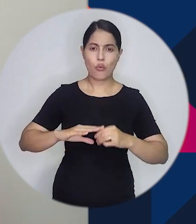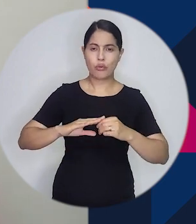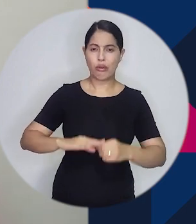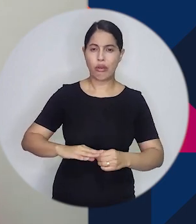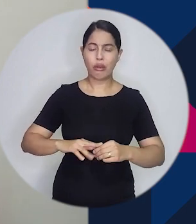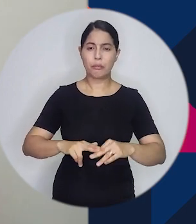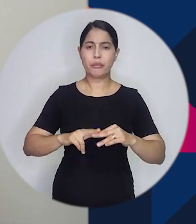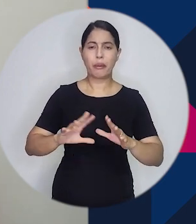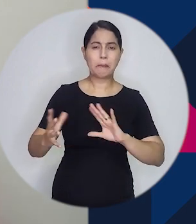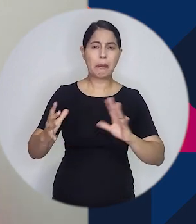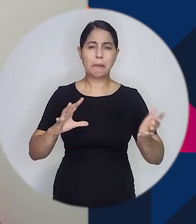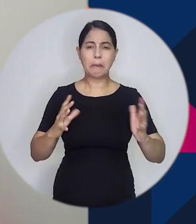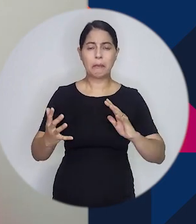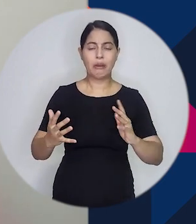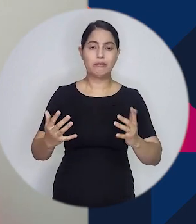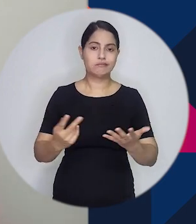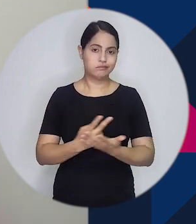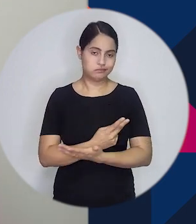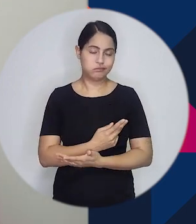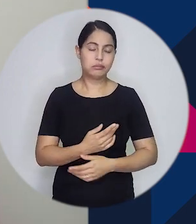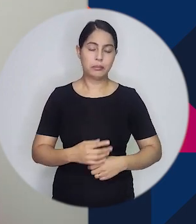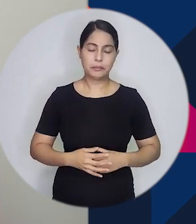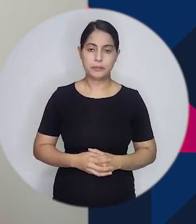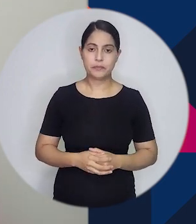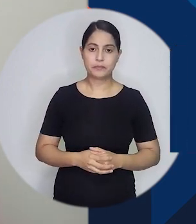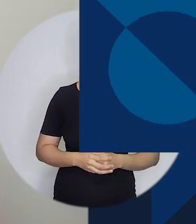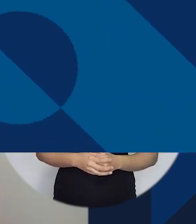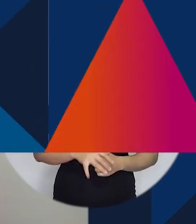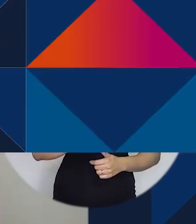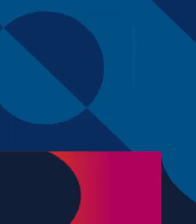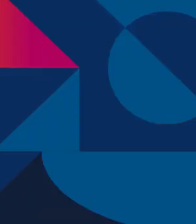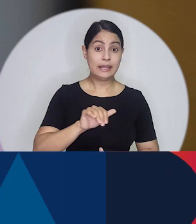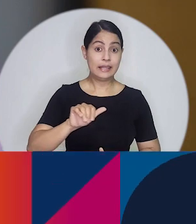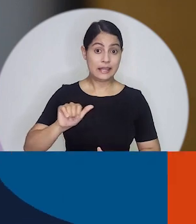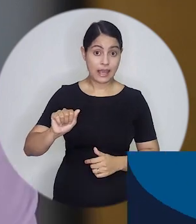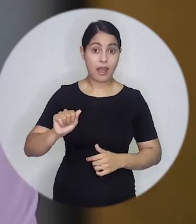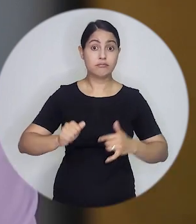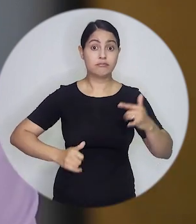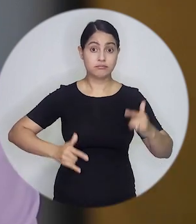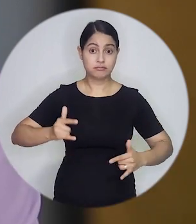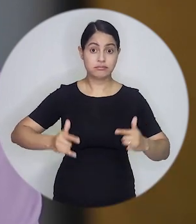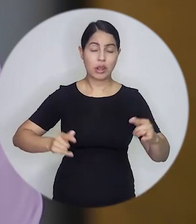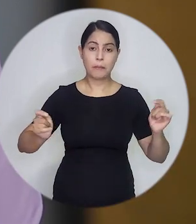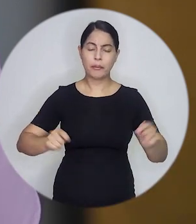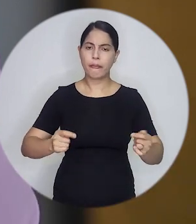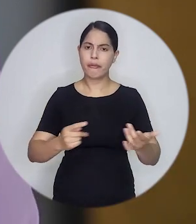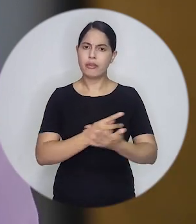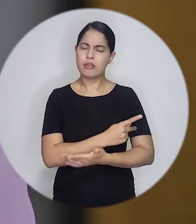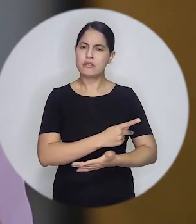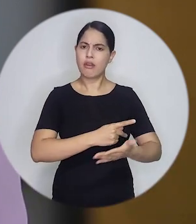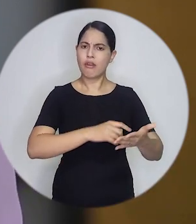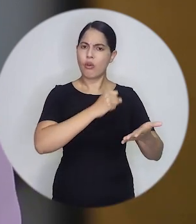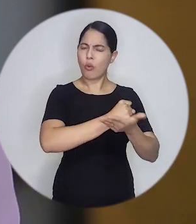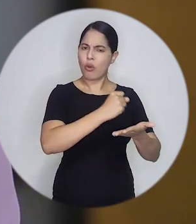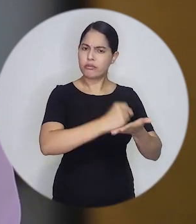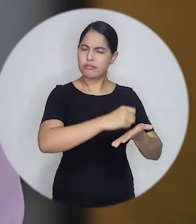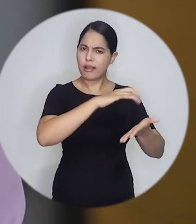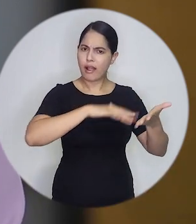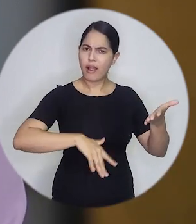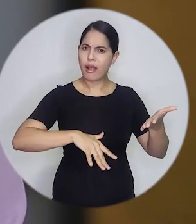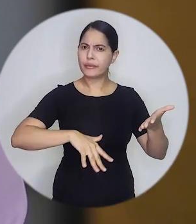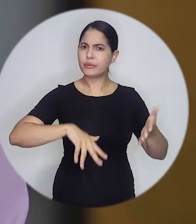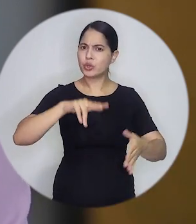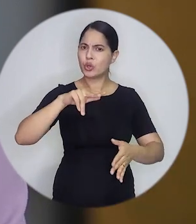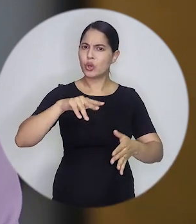LGBTI+, não sofra alguns constrangimentos que acabam eventualmente sofrendo. A inteligência artificial é capaz de redigir contratos e